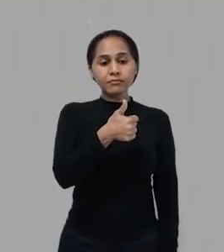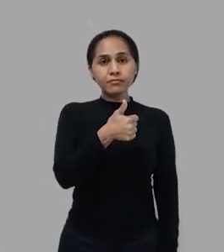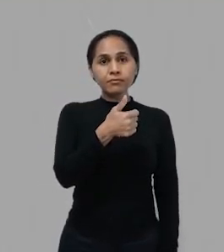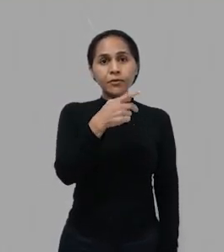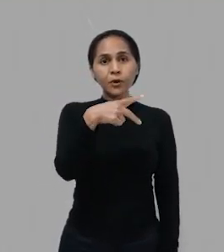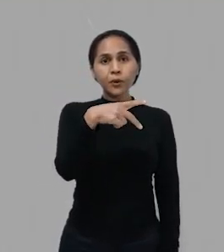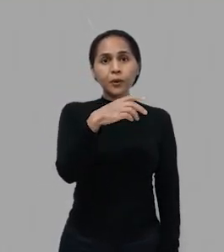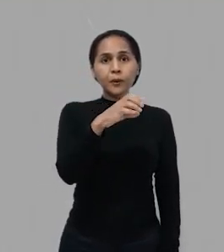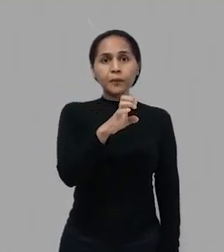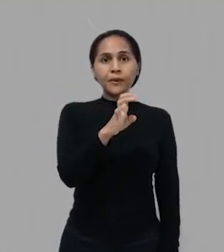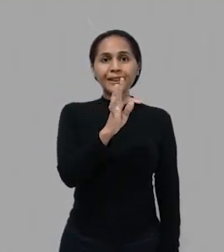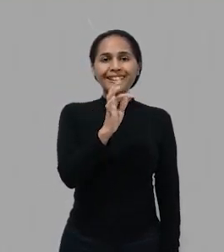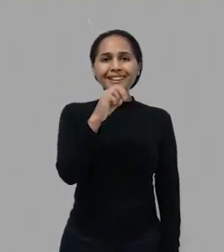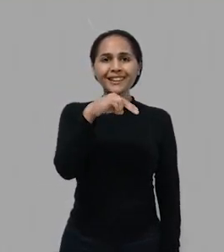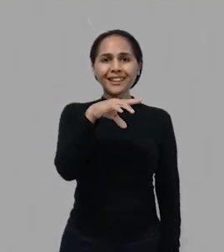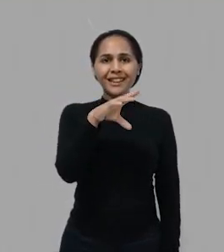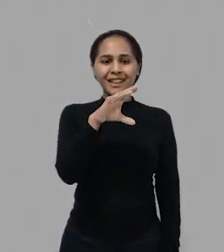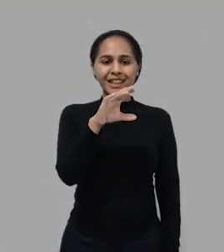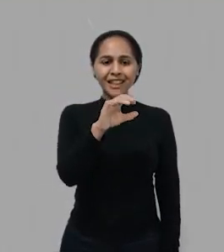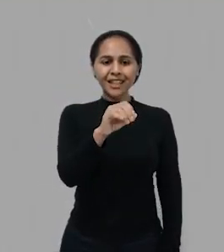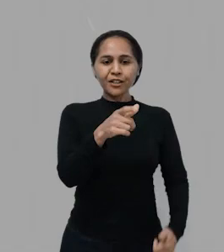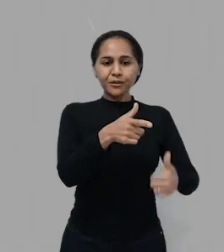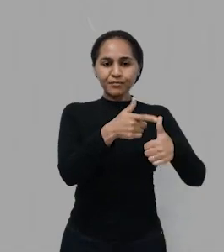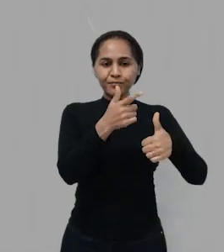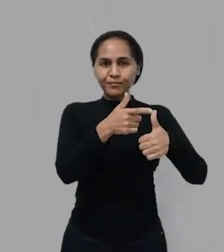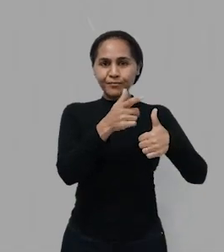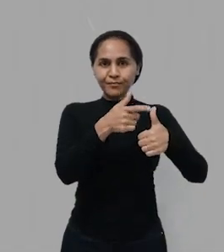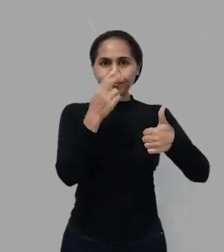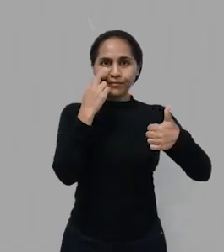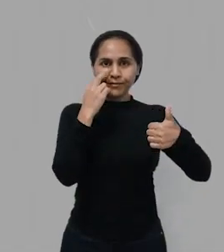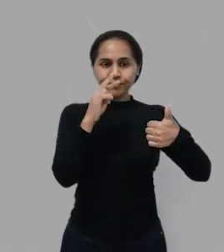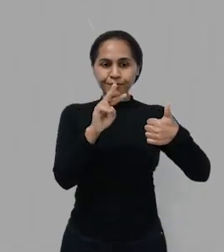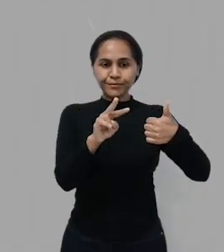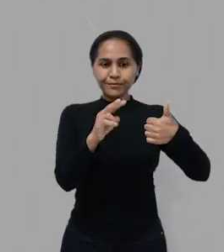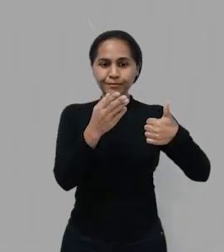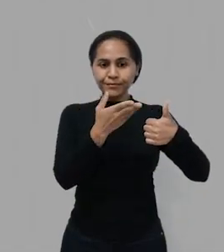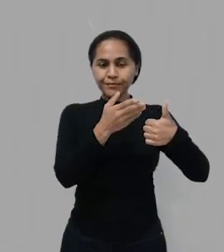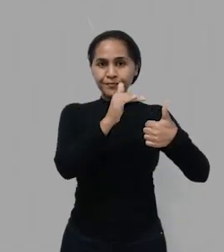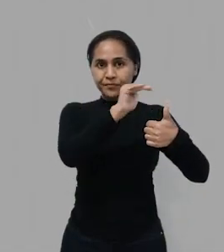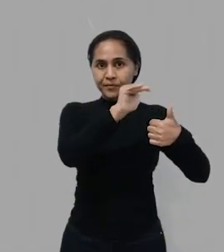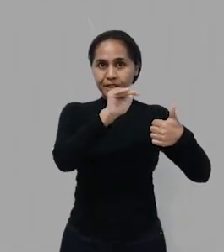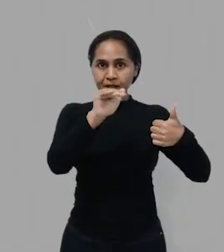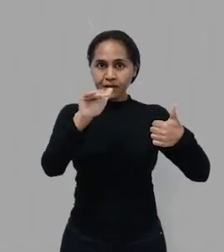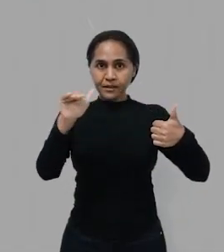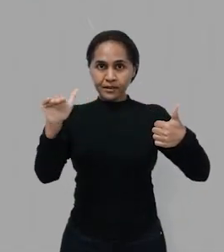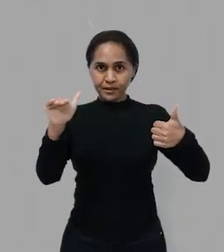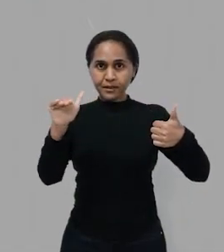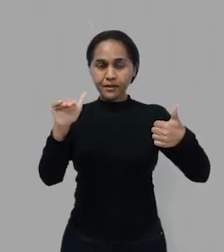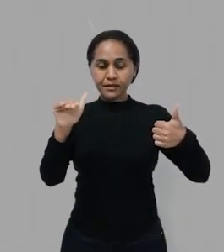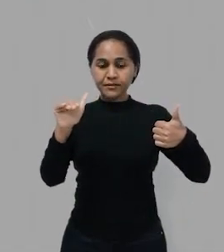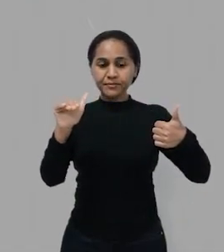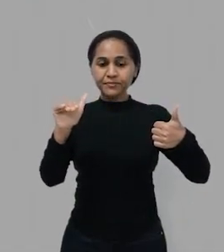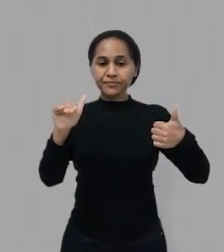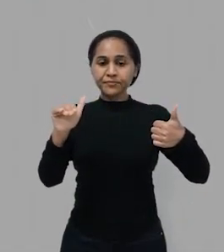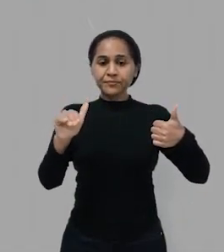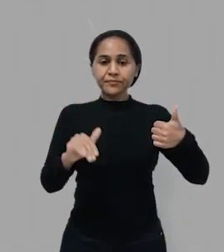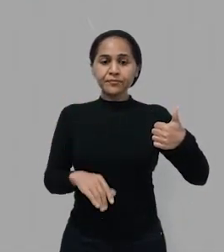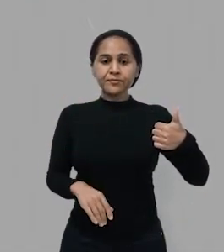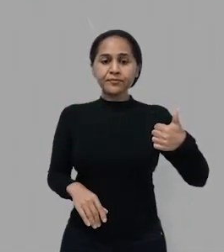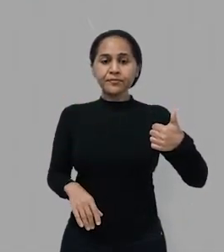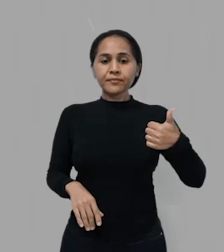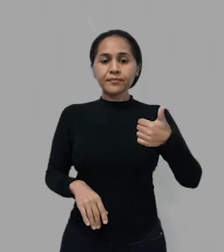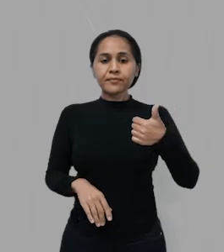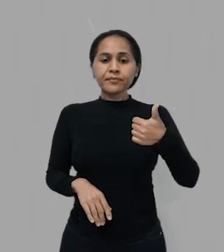pentano, né? Essa primeira estrutura, né? Essa estrutura linear é o pentano.